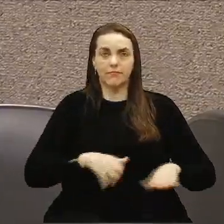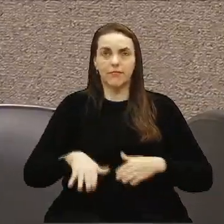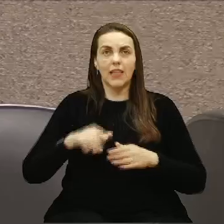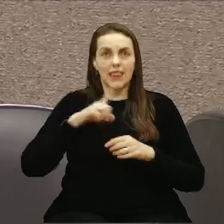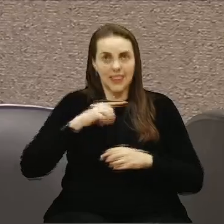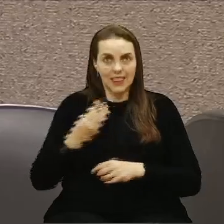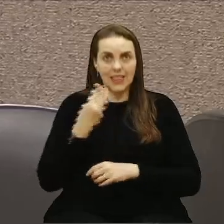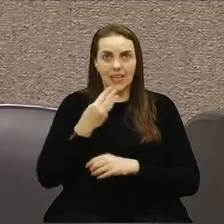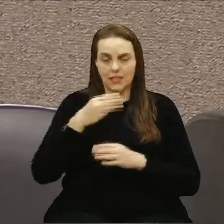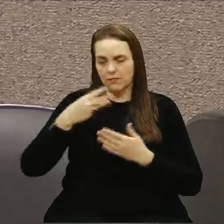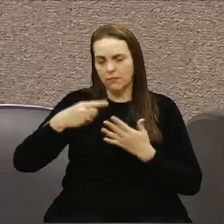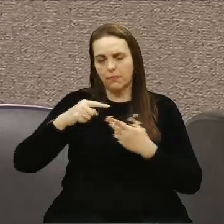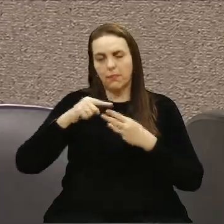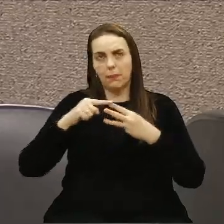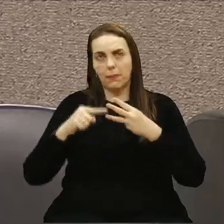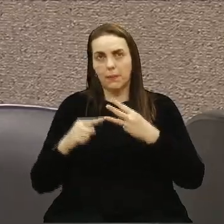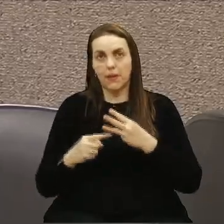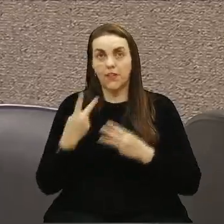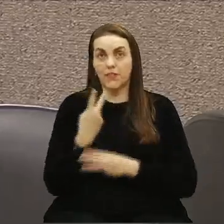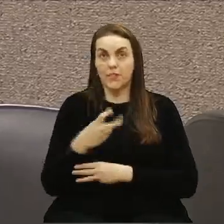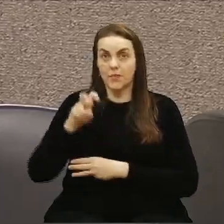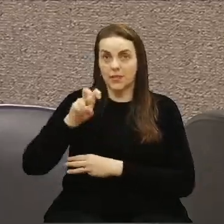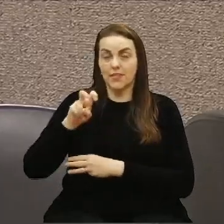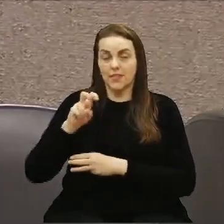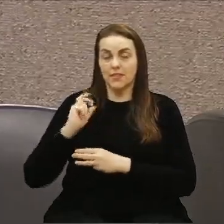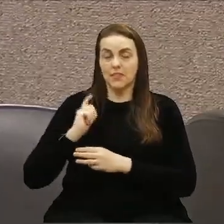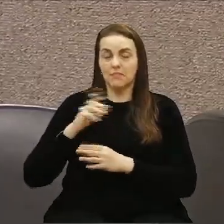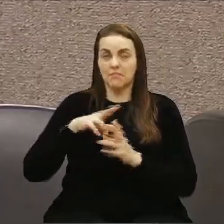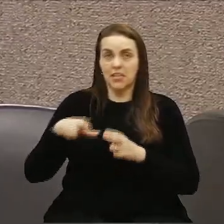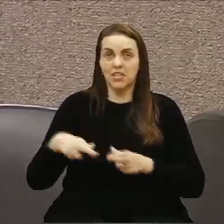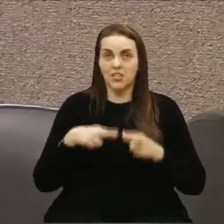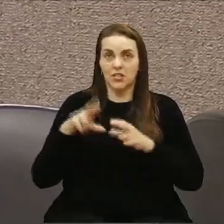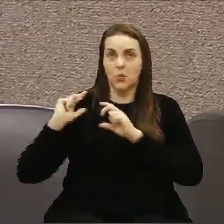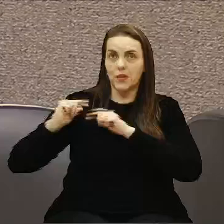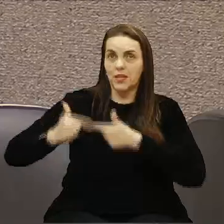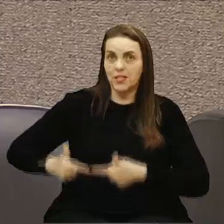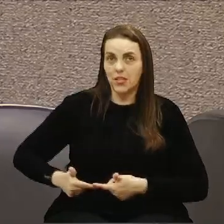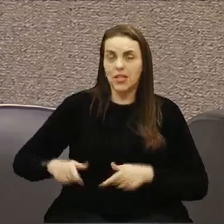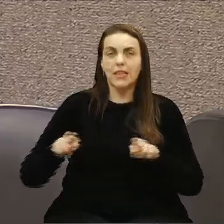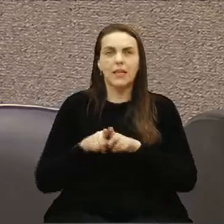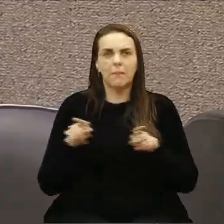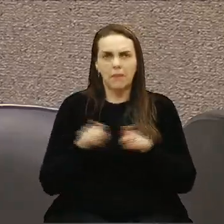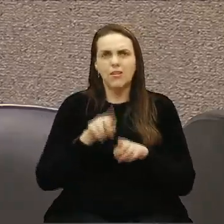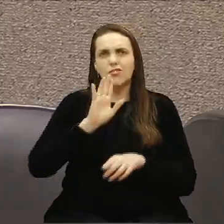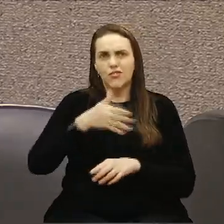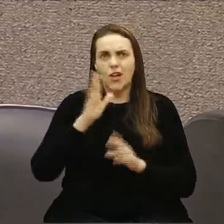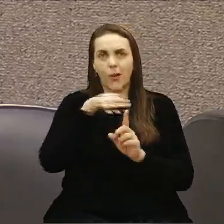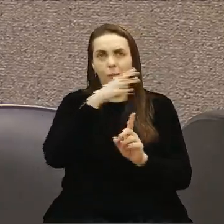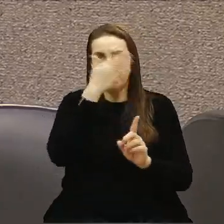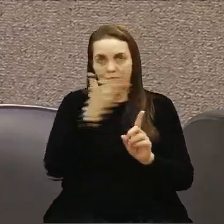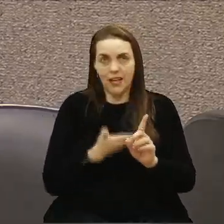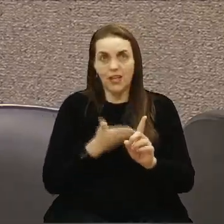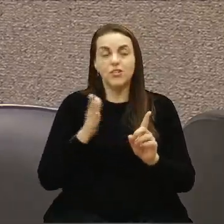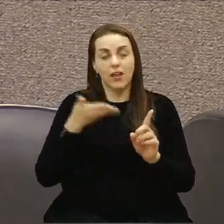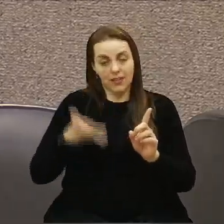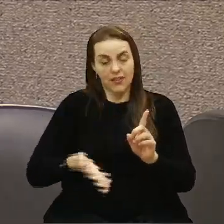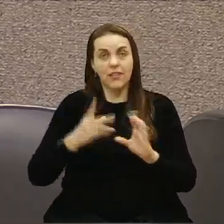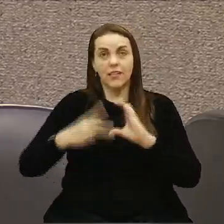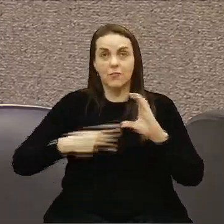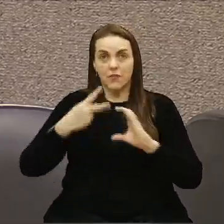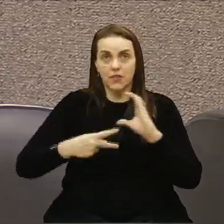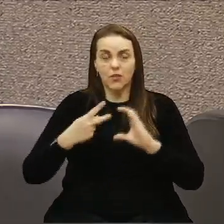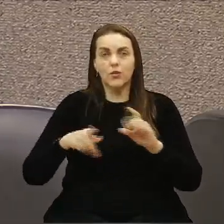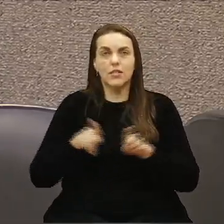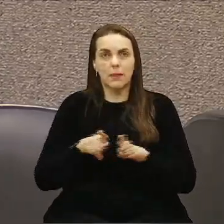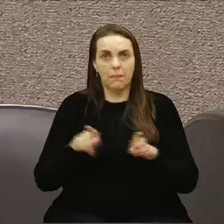a 25ª Região Tradicionalista, mirim, juvenil e adulta. É o esposo da Jandira, que também já foi homenageada por essa casa, com essa